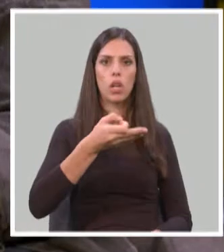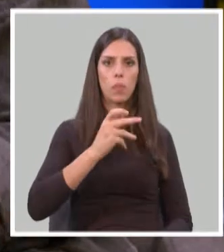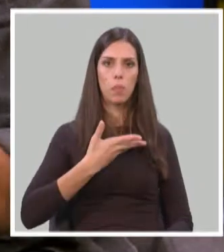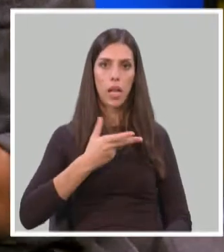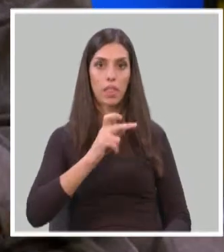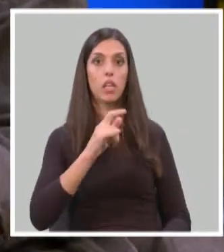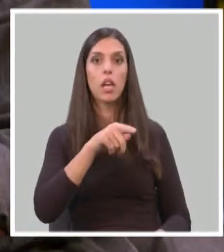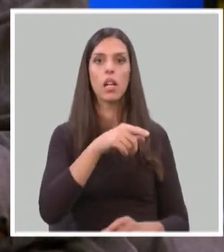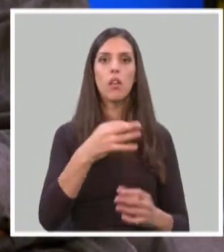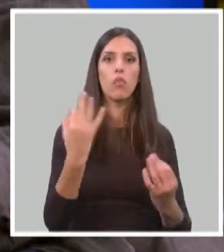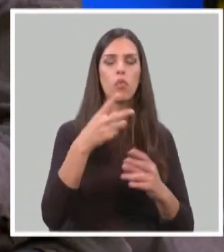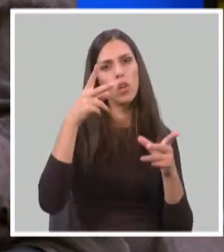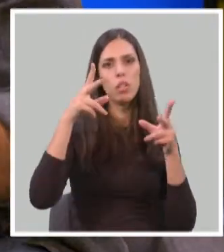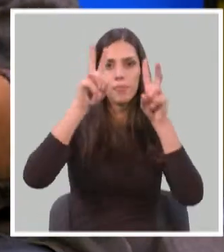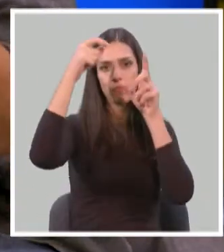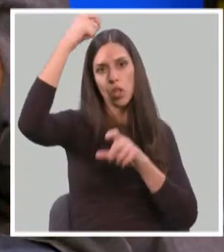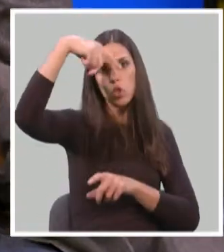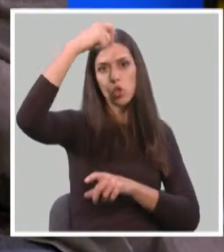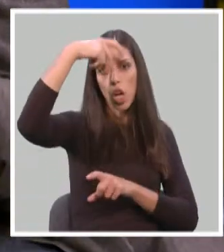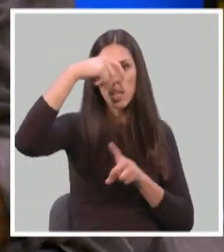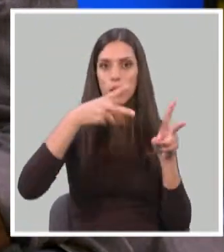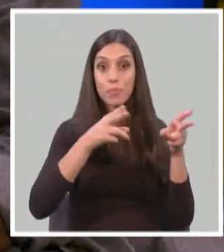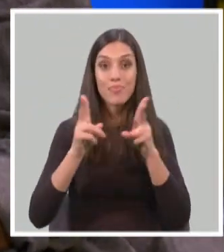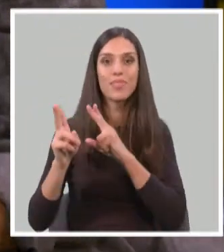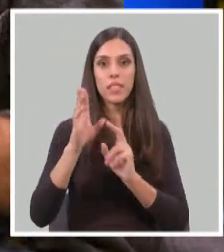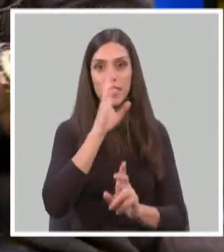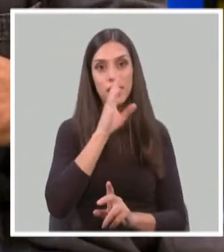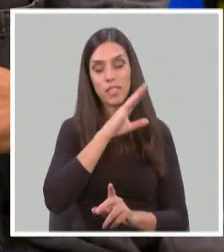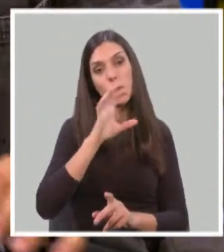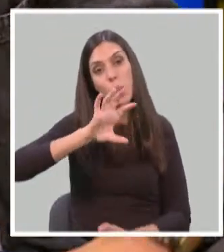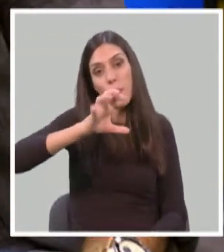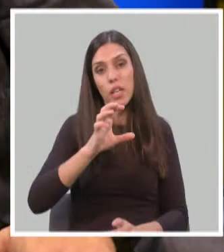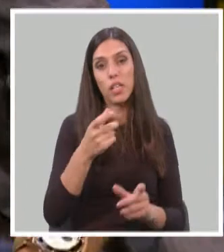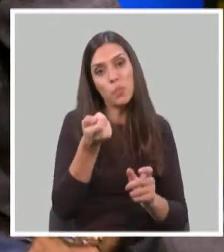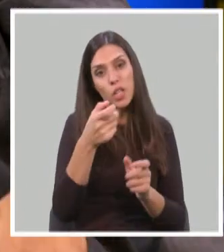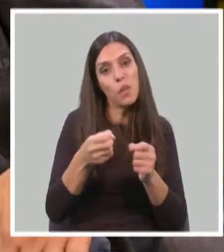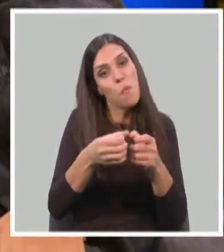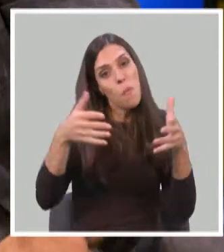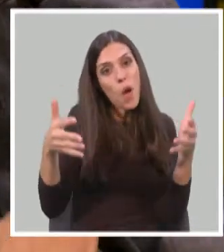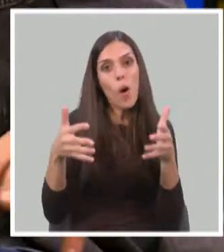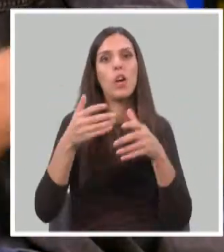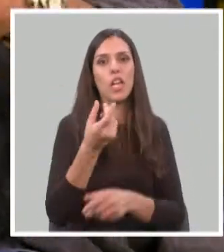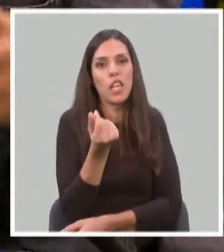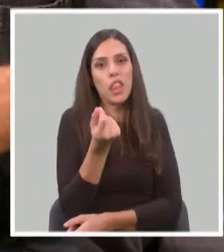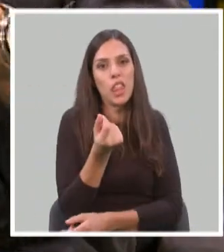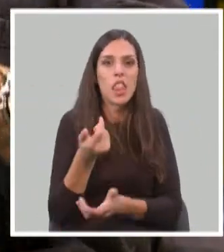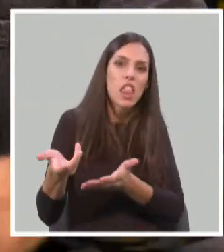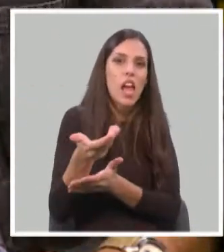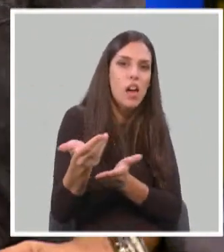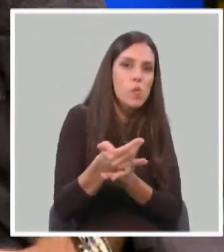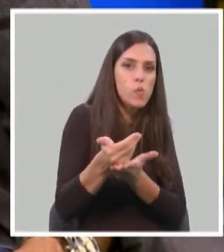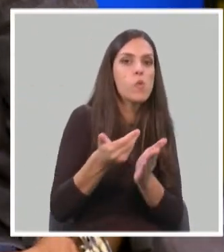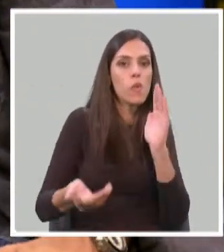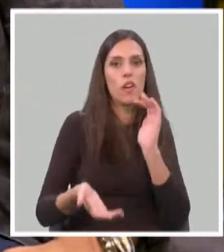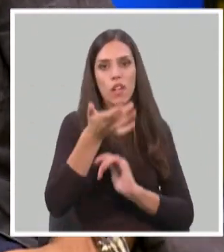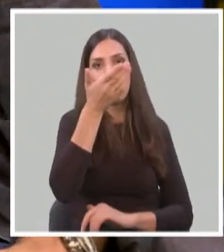storyline que eu alguma vez vi, que me vou lembrar sempre, e que ainda tenho. Pronto, se vivêssemos num país maiorzinho e com um mercado com mais dinheiro e onde